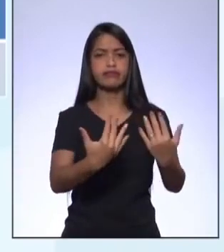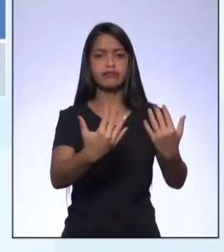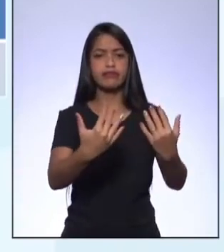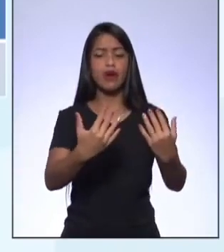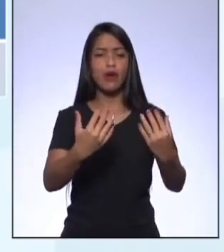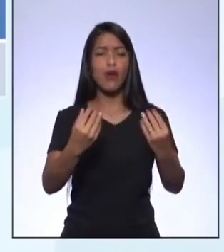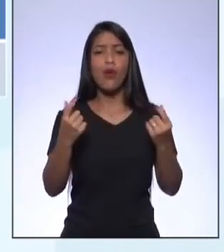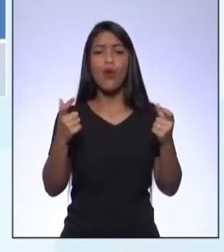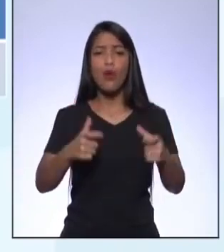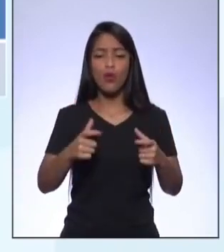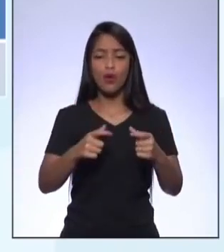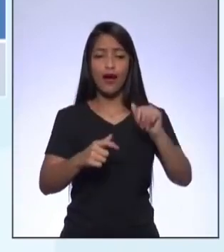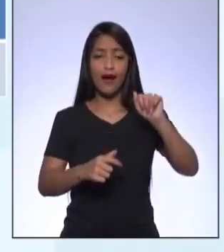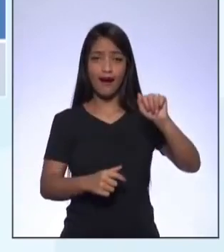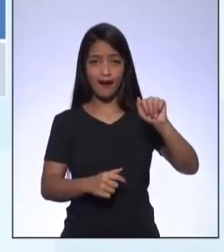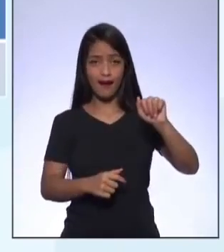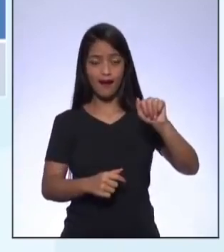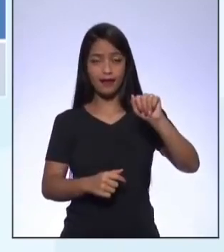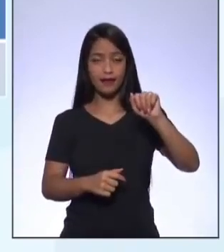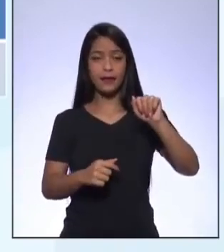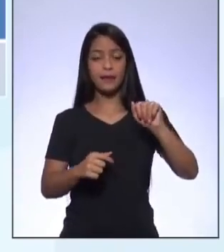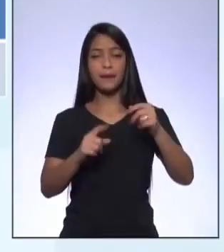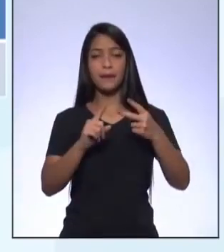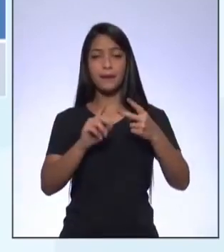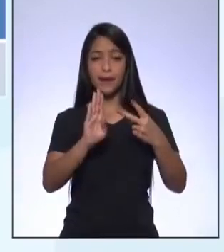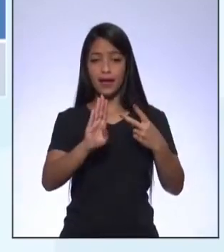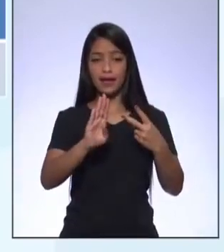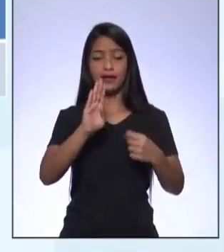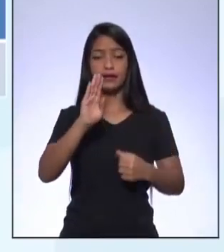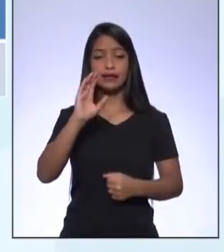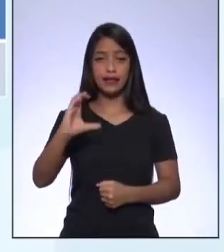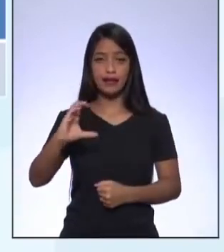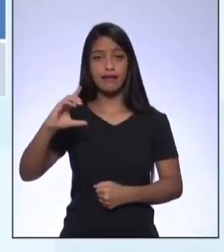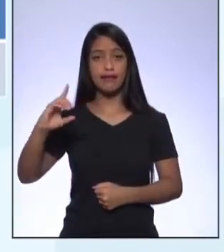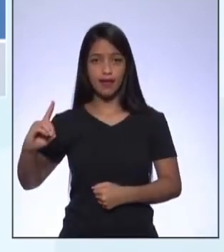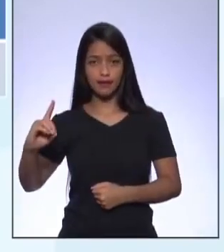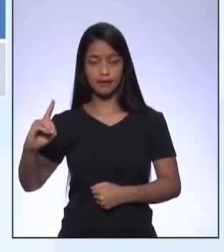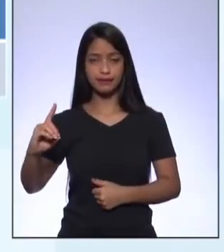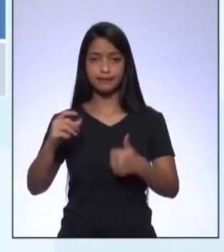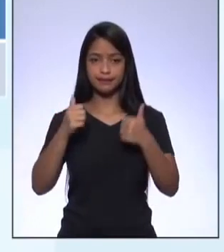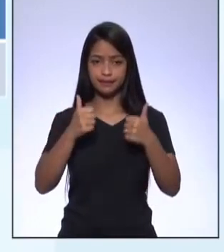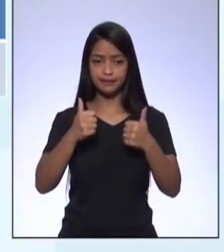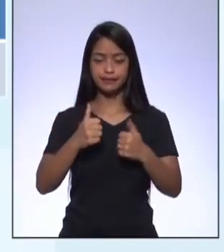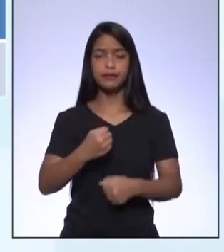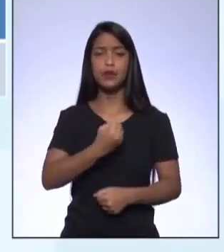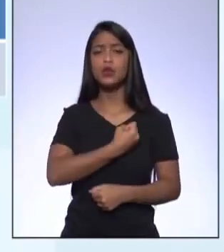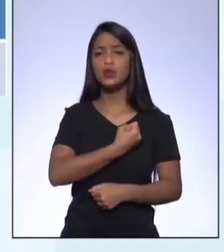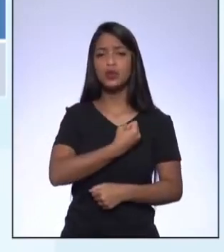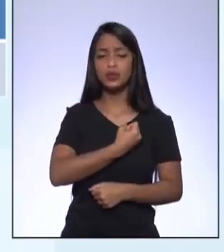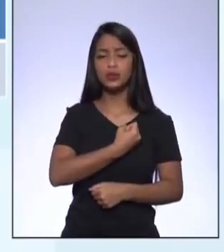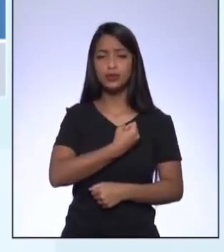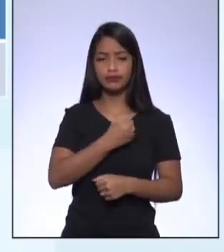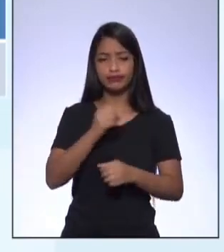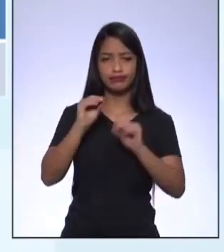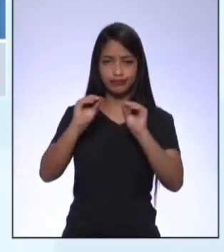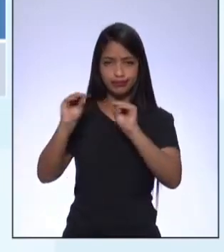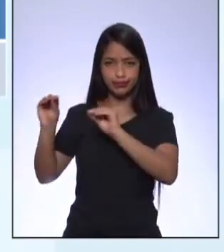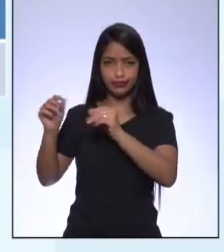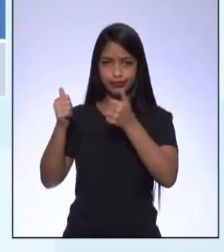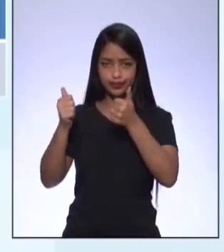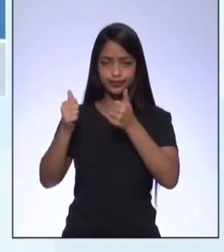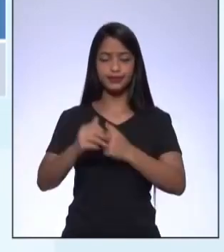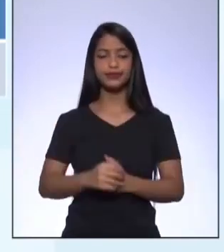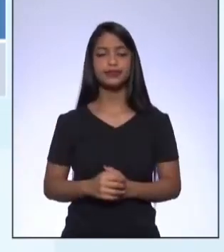nas coordenadas A, B, C e D, com os respectivos valores. Tudo bem? E